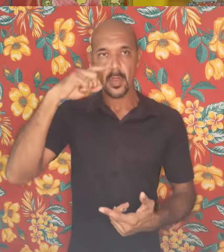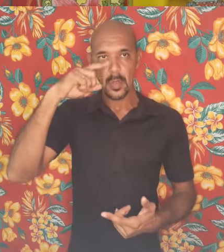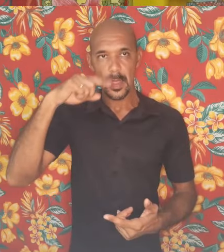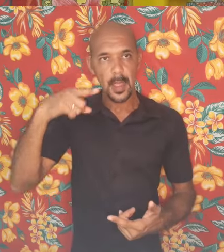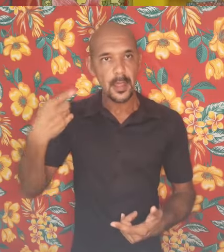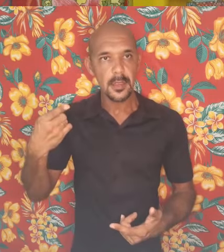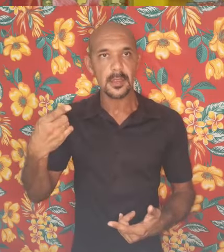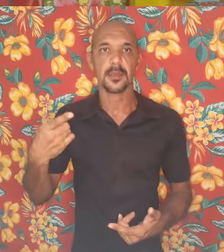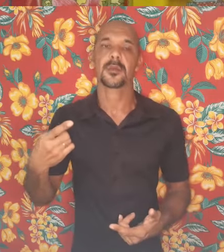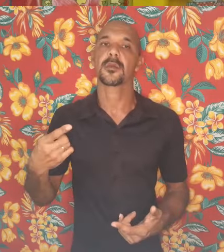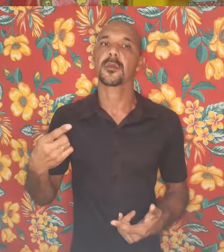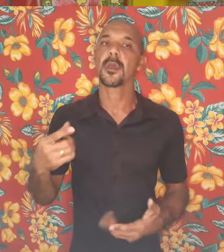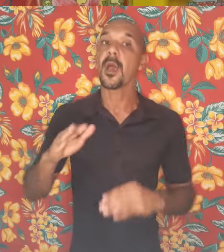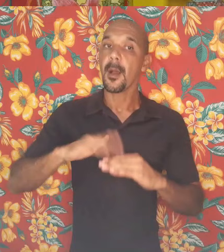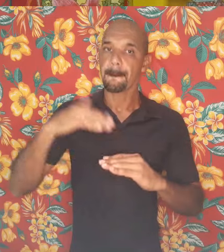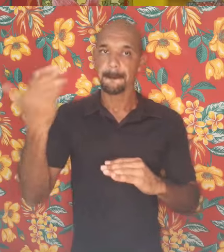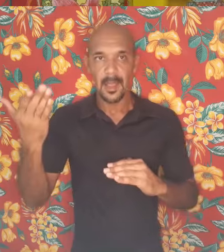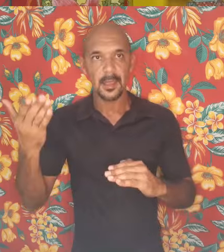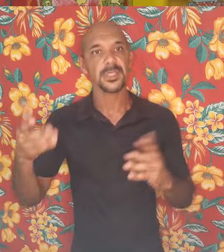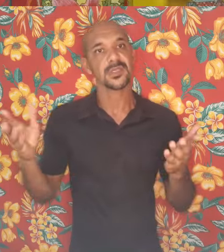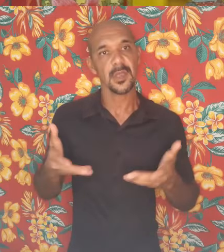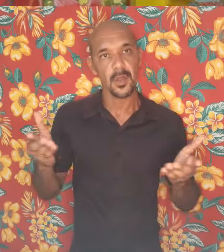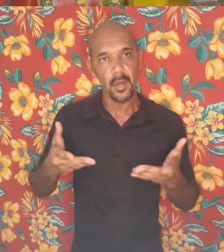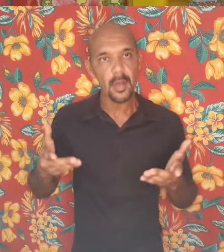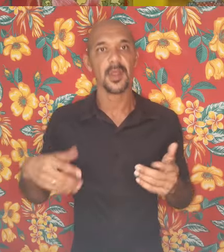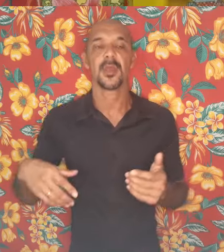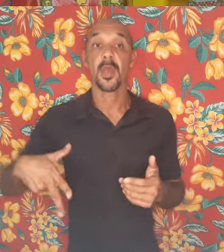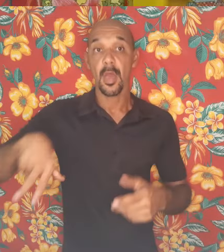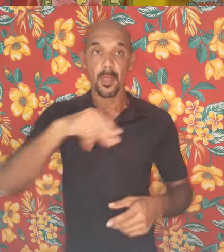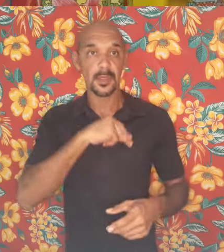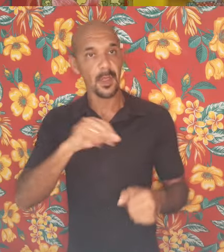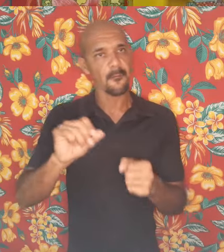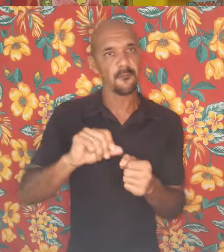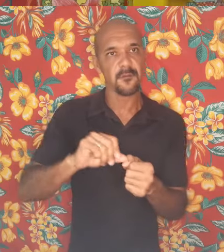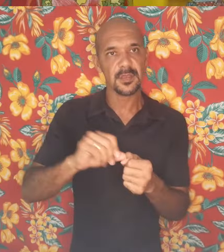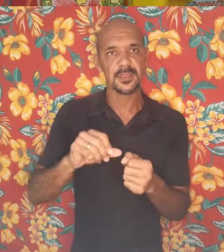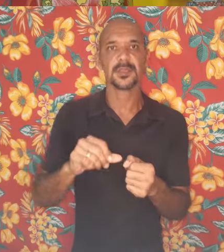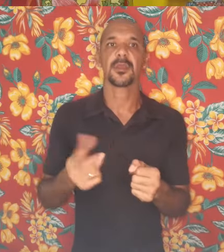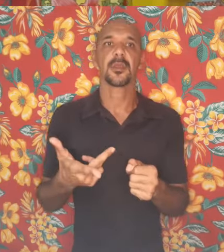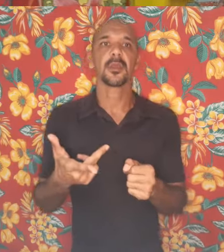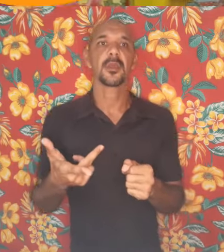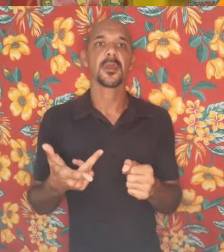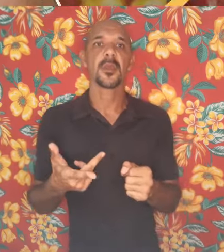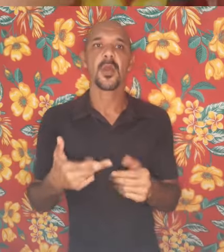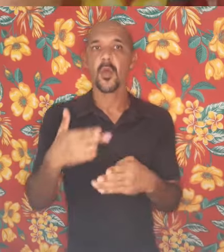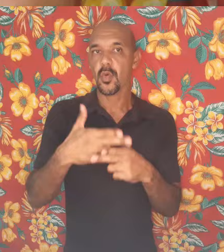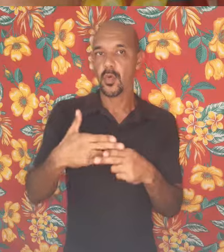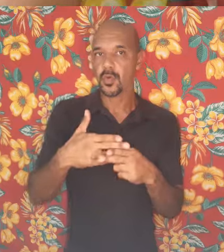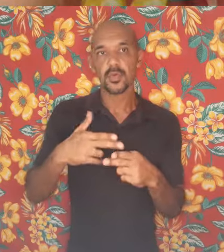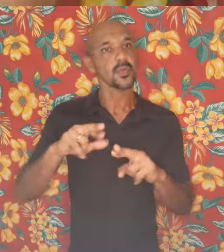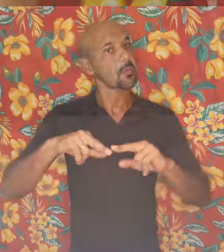eu vou dar um trato para arredondar melhor essa peça, para tentar deixar um lado mais próximo do outro.